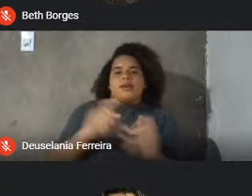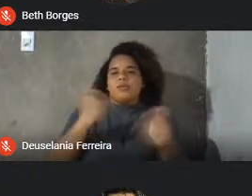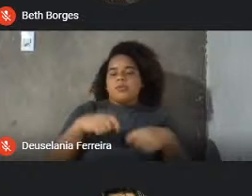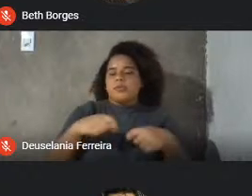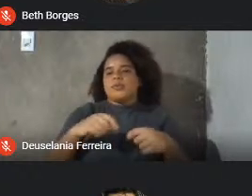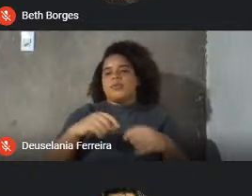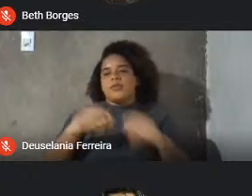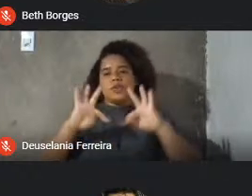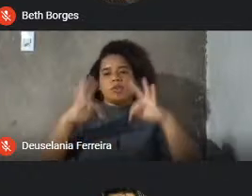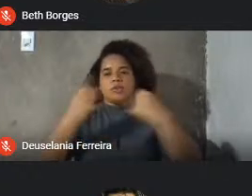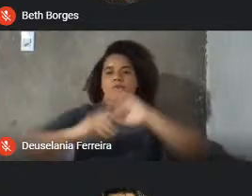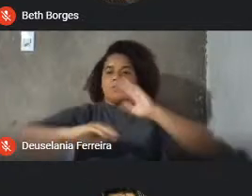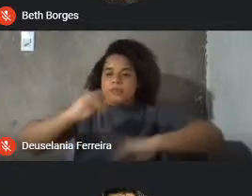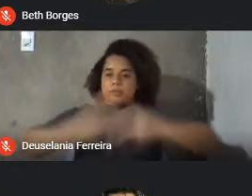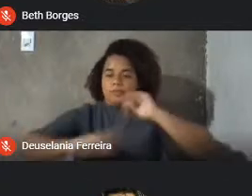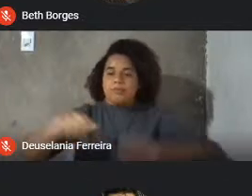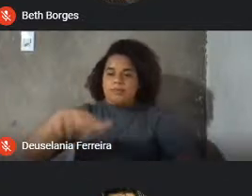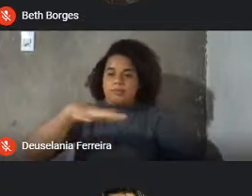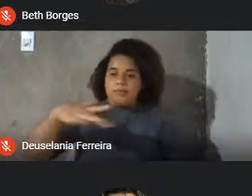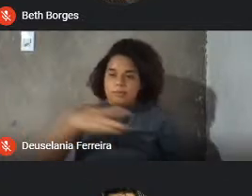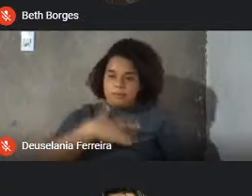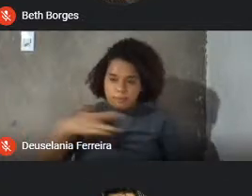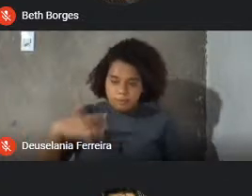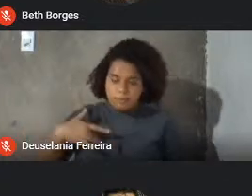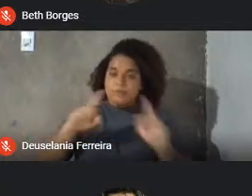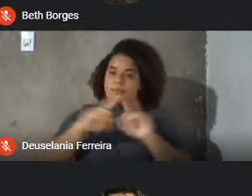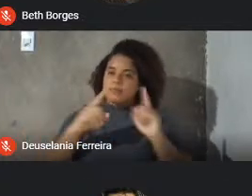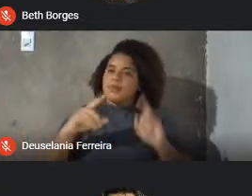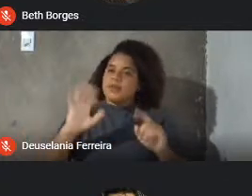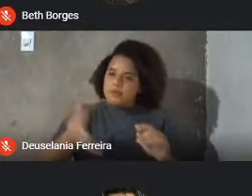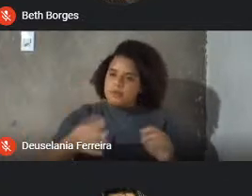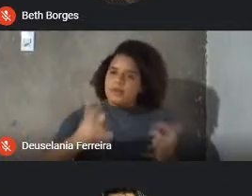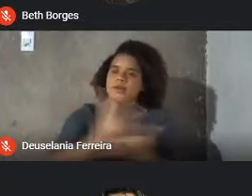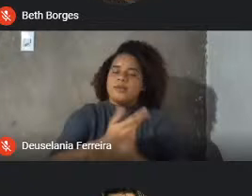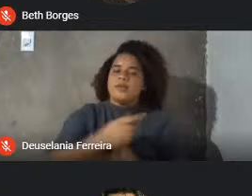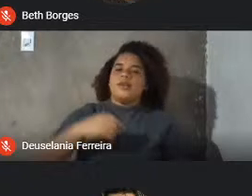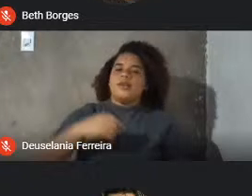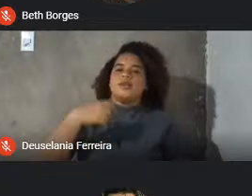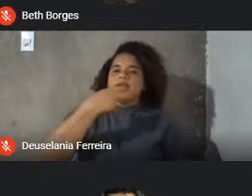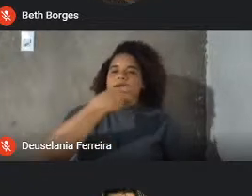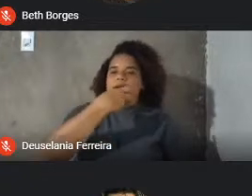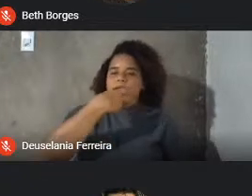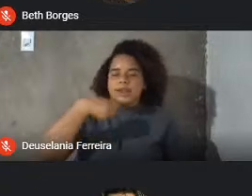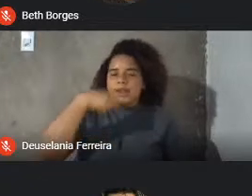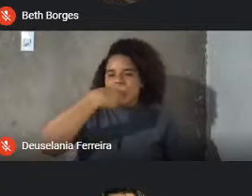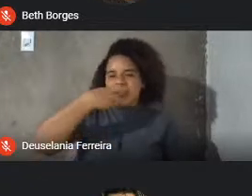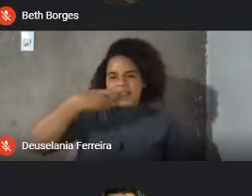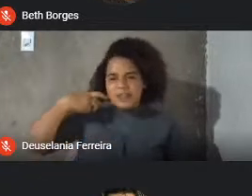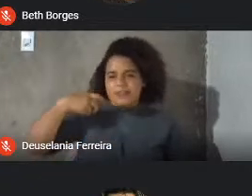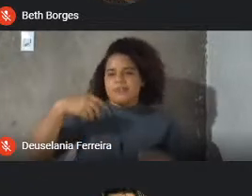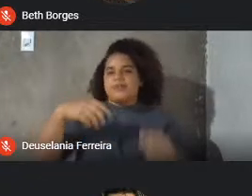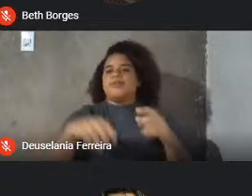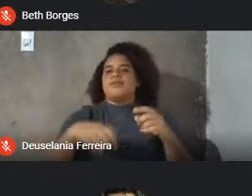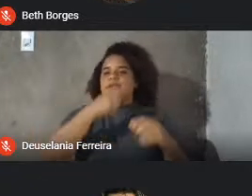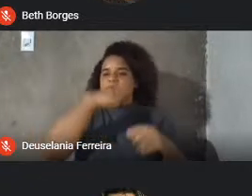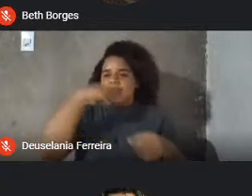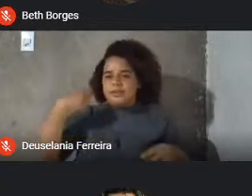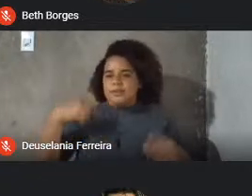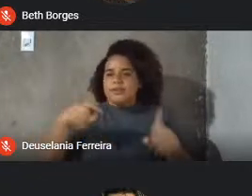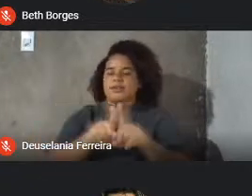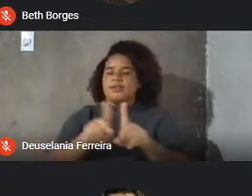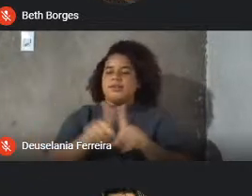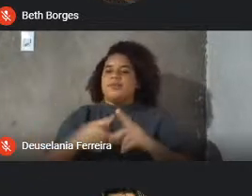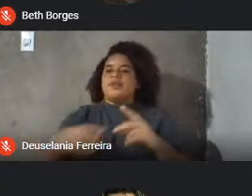ainda, mas já é regulamentada para odontologia, para medicina, para psicologia, para